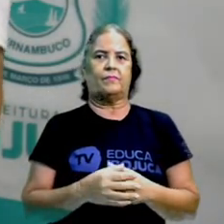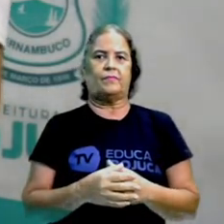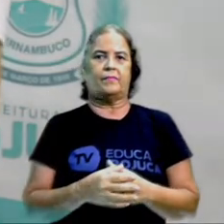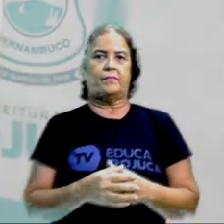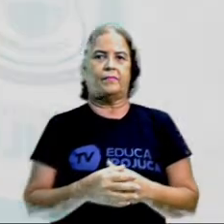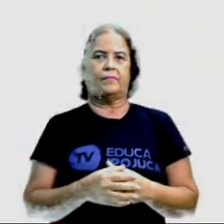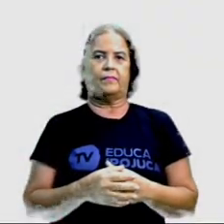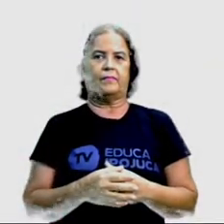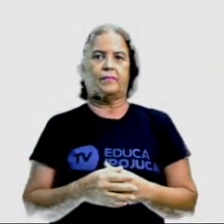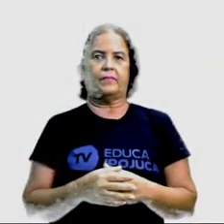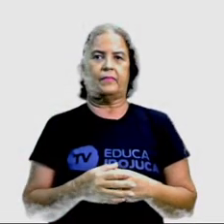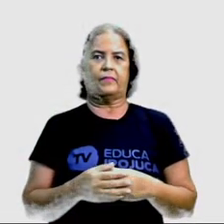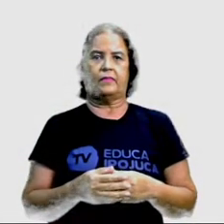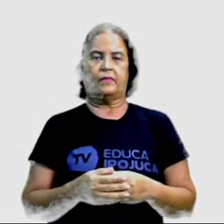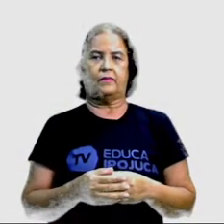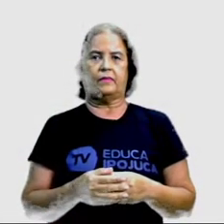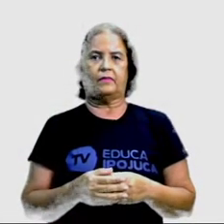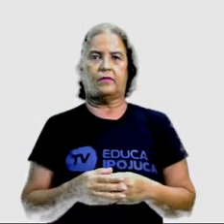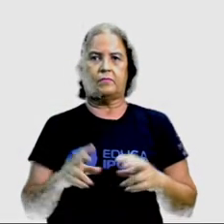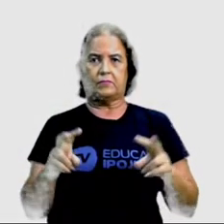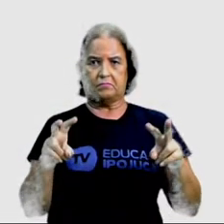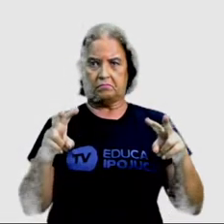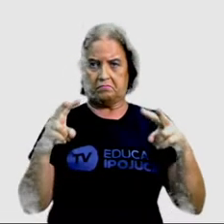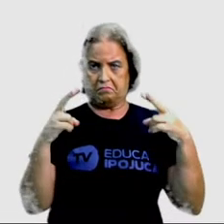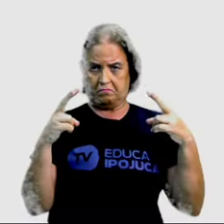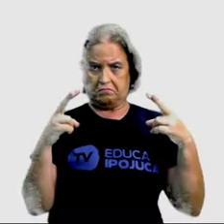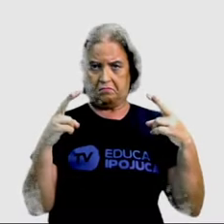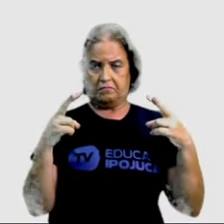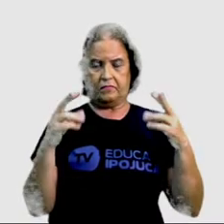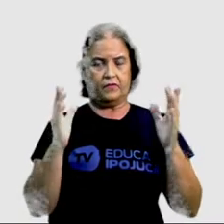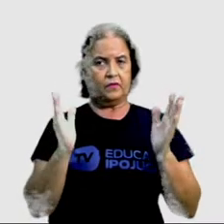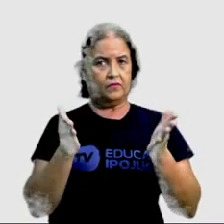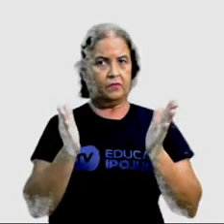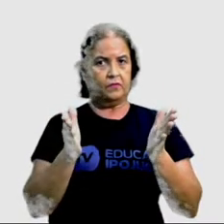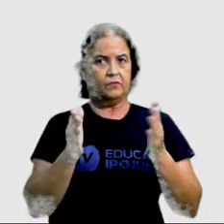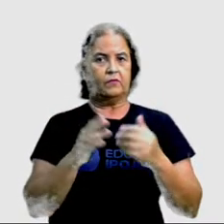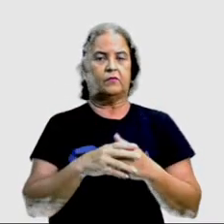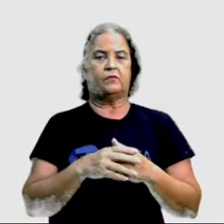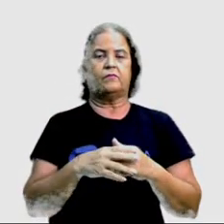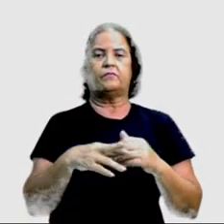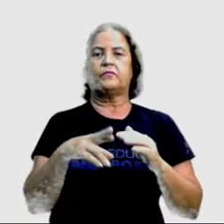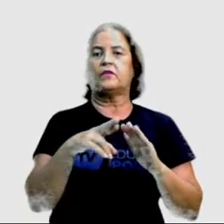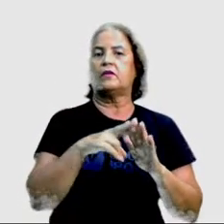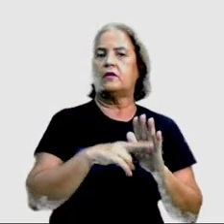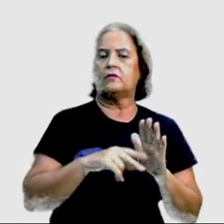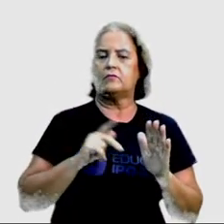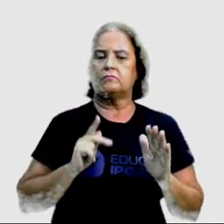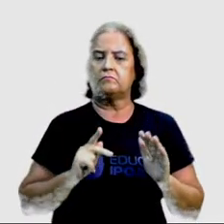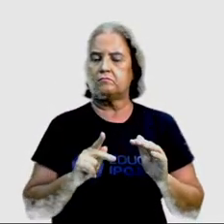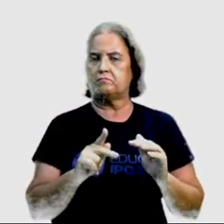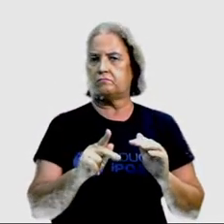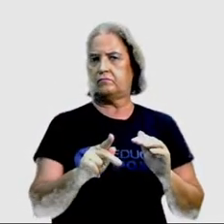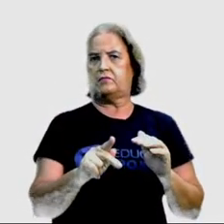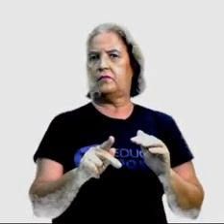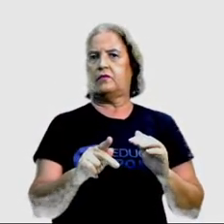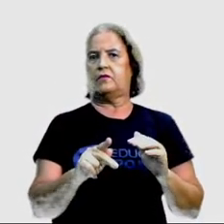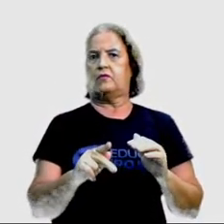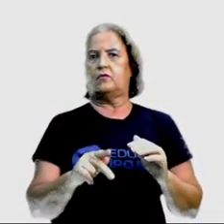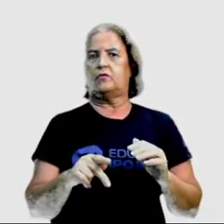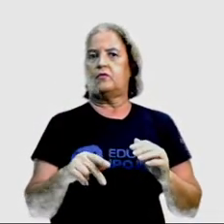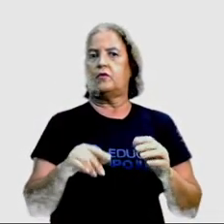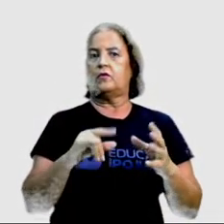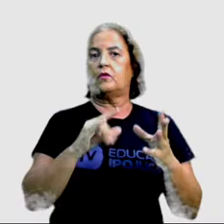lá. Pay attention. Presta atenção aqui. Essa regra de repetição da consoante, ela é válida